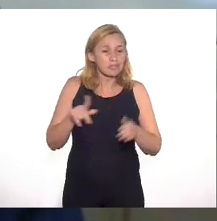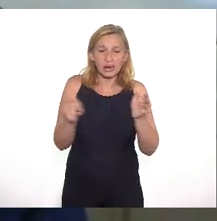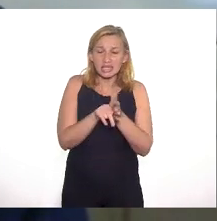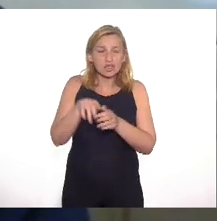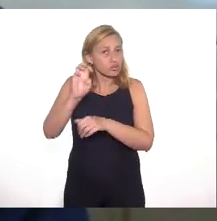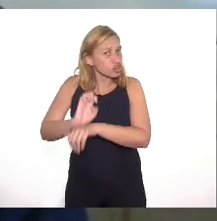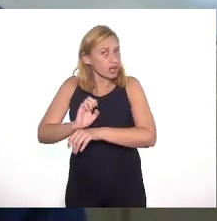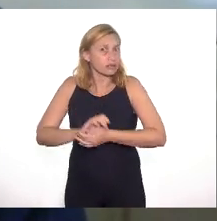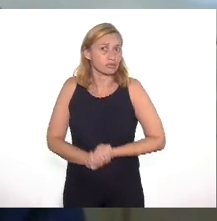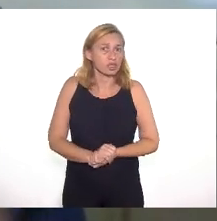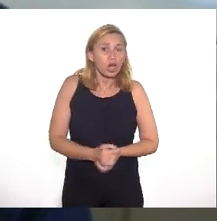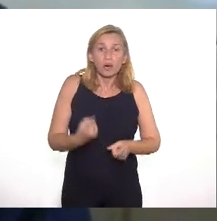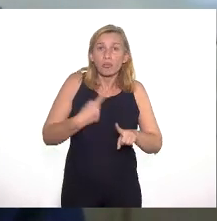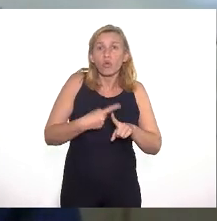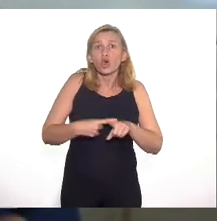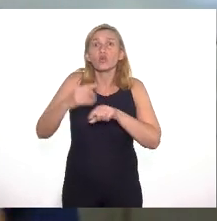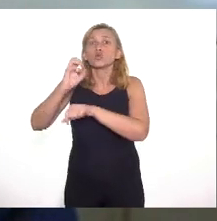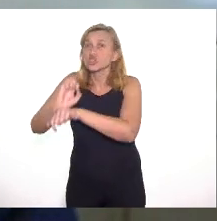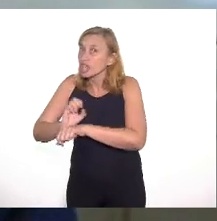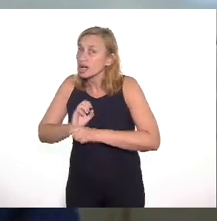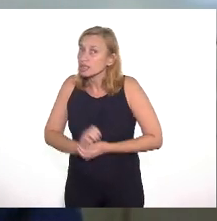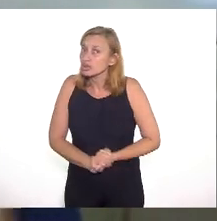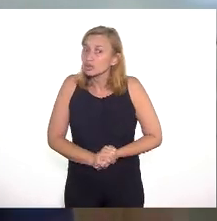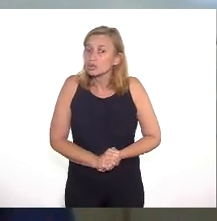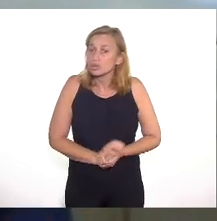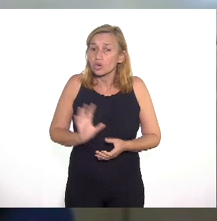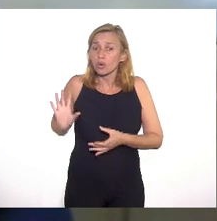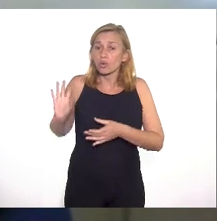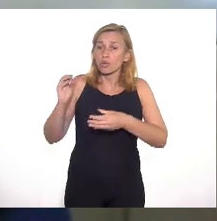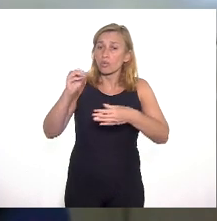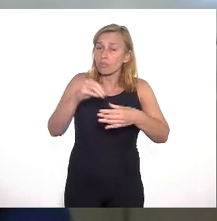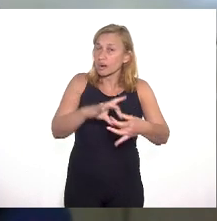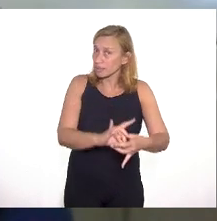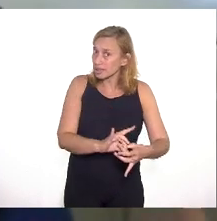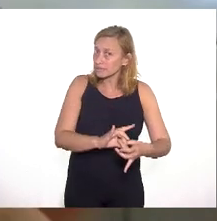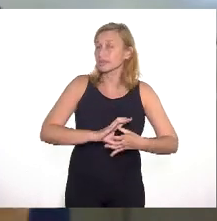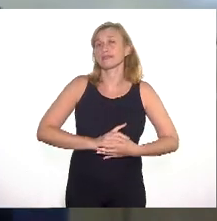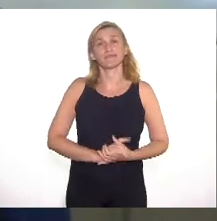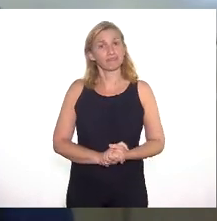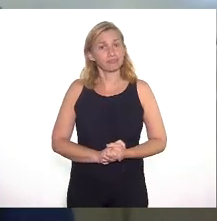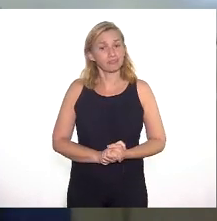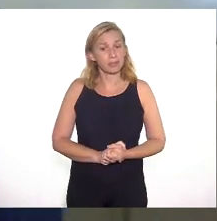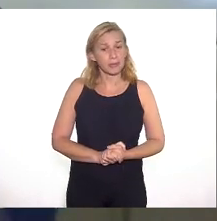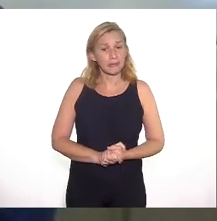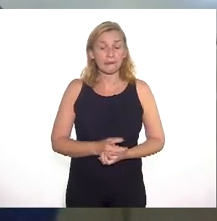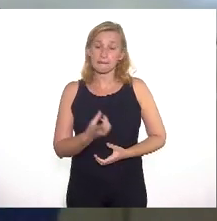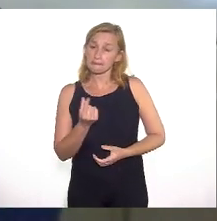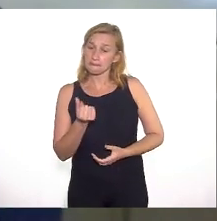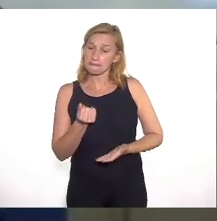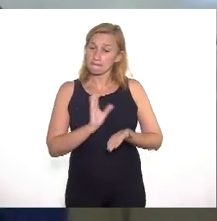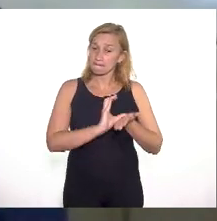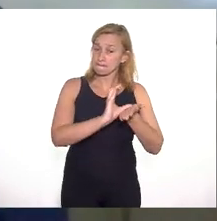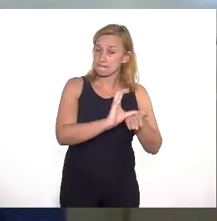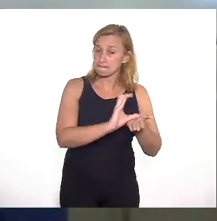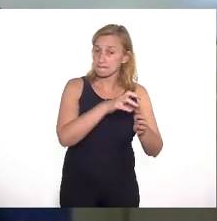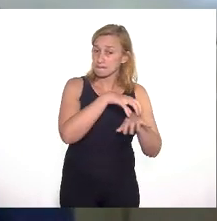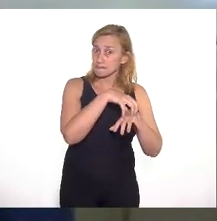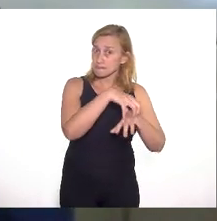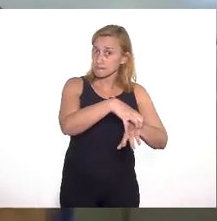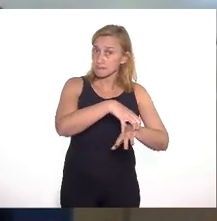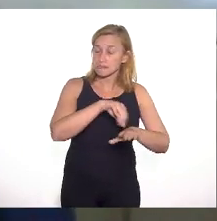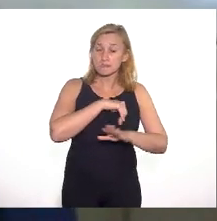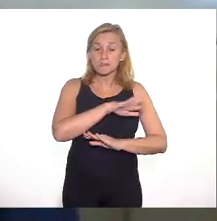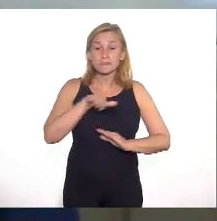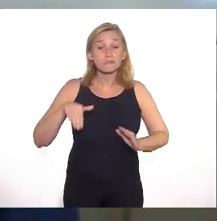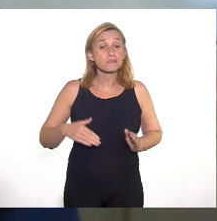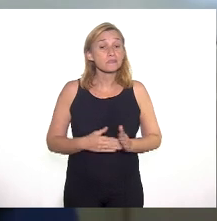Estado, porque é o Estado que complementa, né, com o dinheiro do fundo de transporte todas